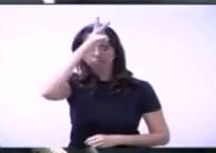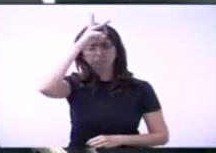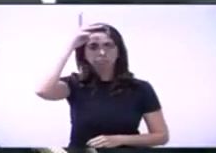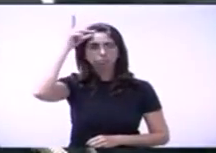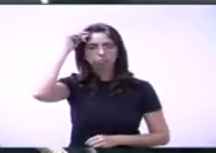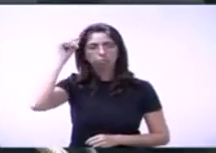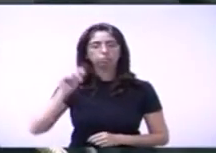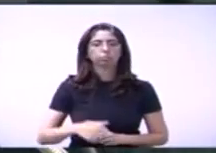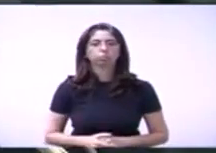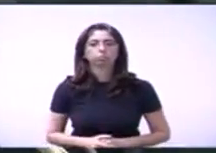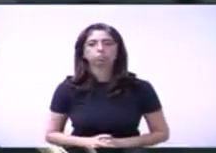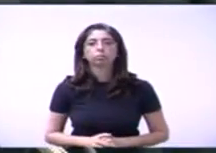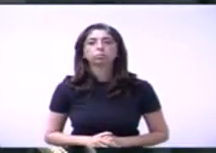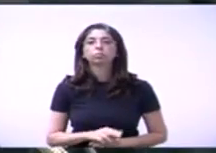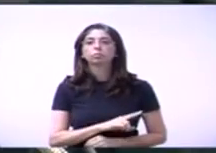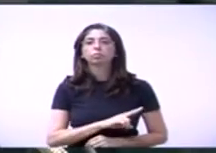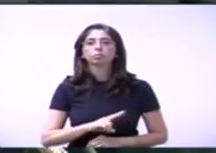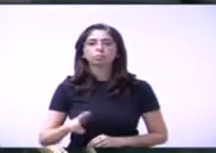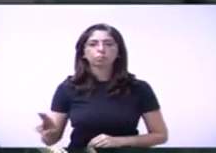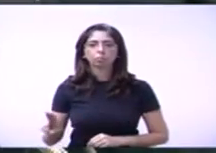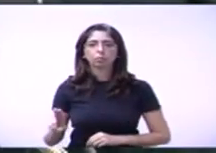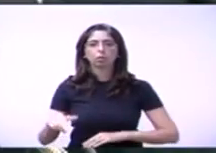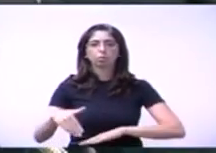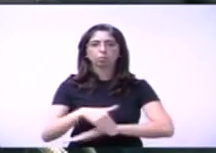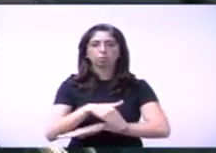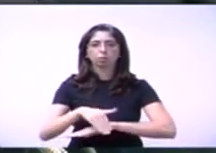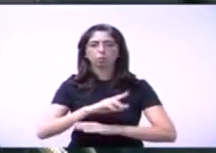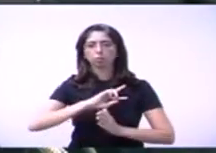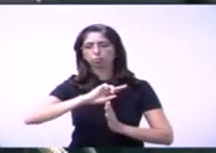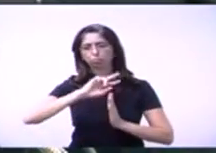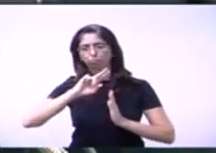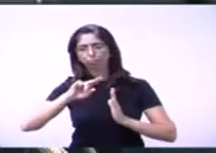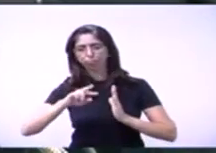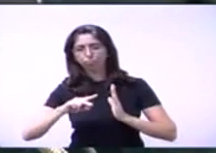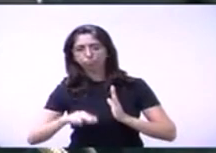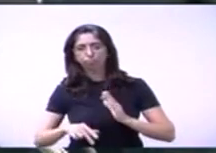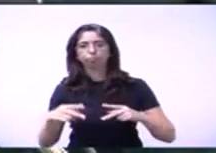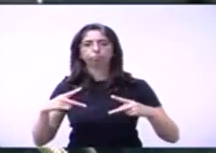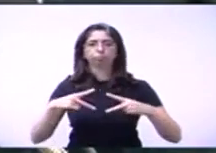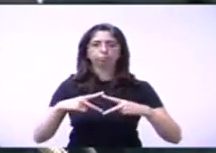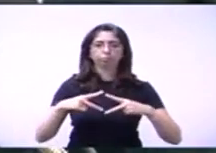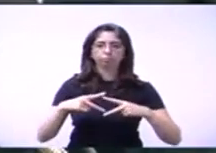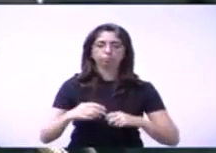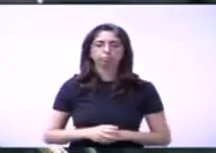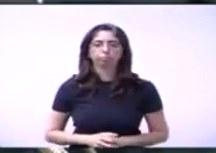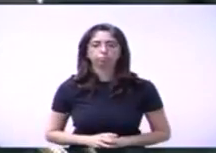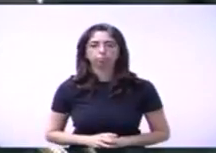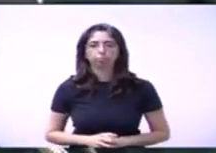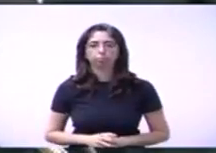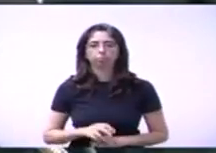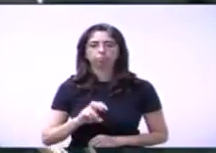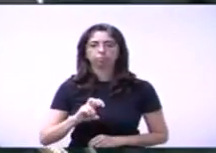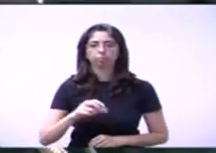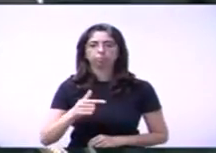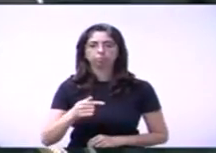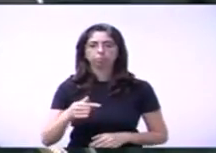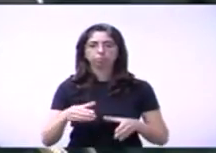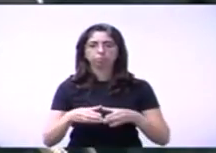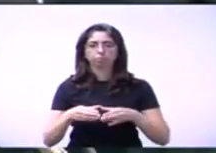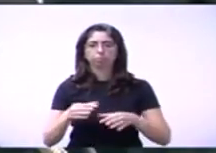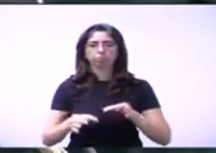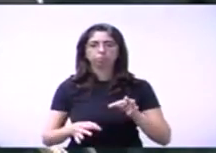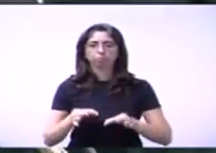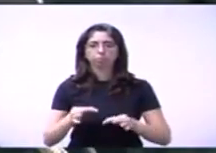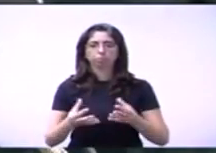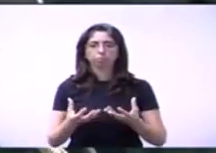que estende a denominação de várias vias públicas do município de Paulínia. Pareceres 57 da Comissão de